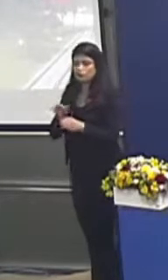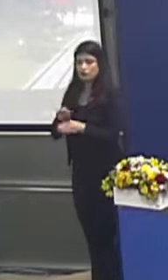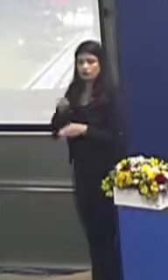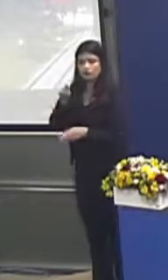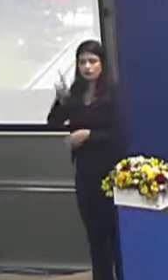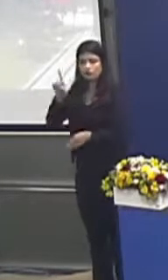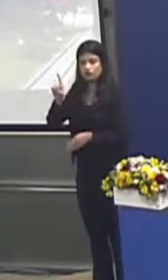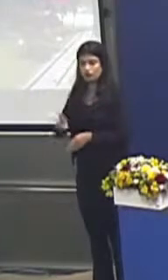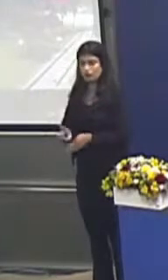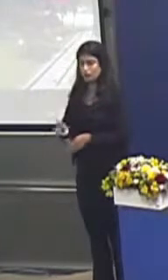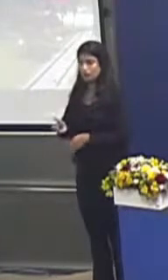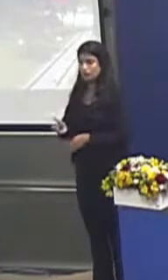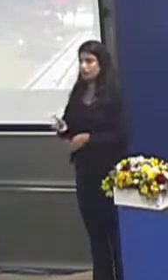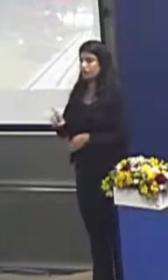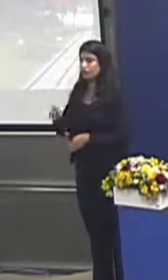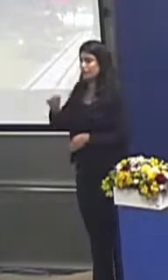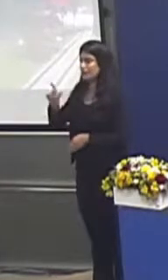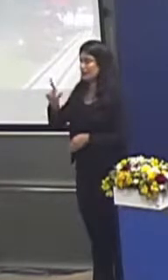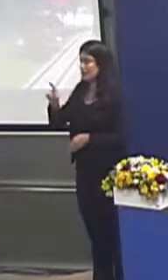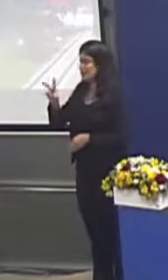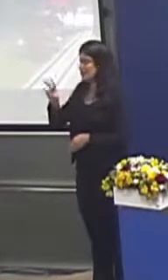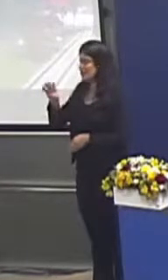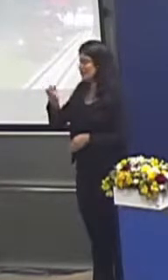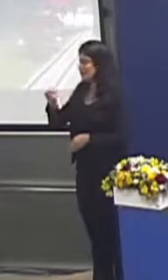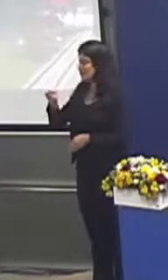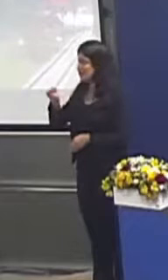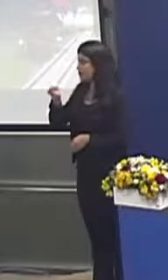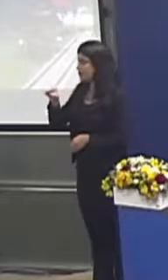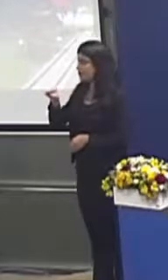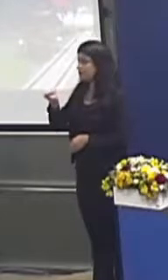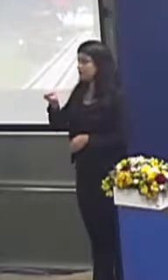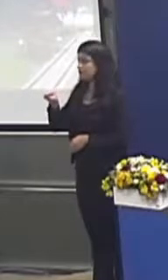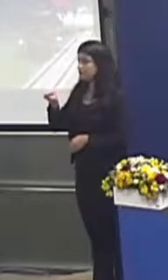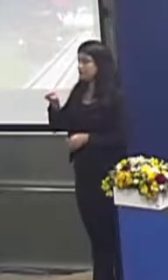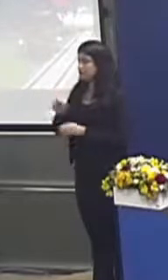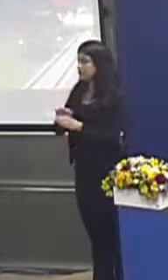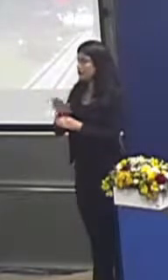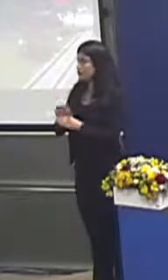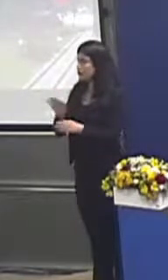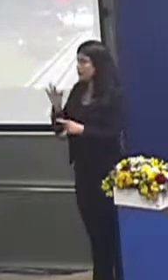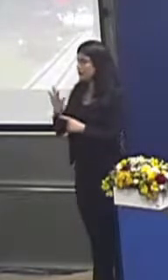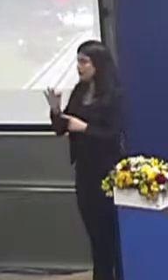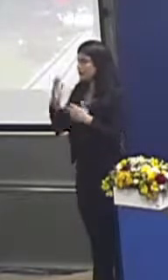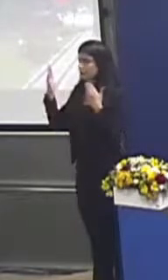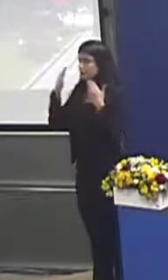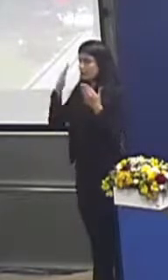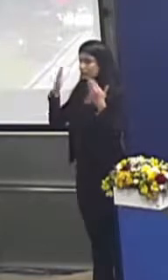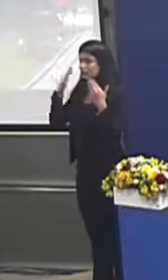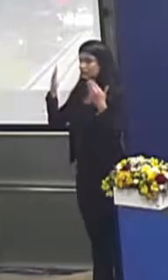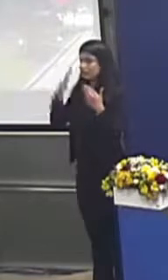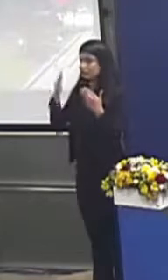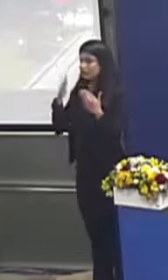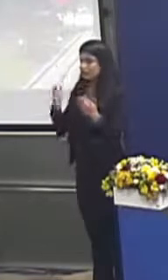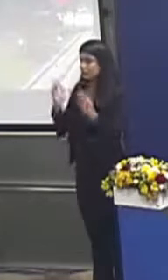diretora Lousilei Alves Pinheiro, do Conselho Federal de Psicologia.